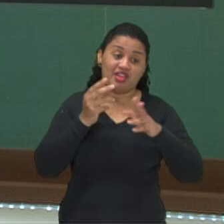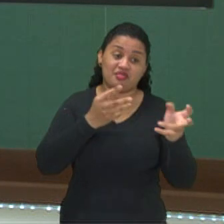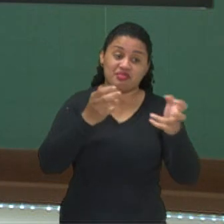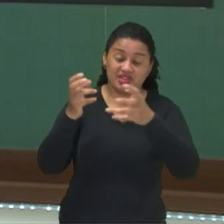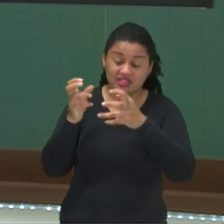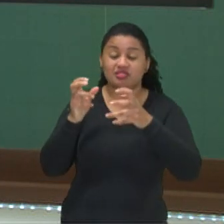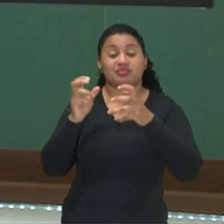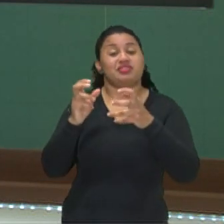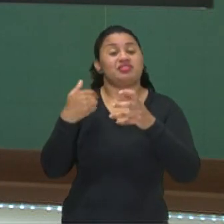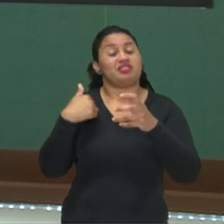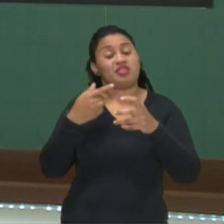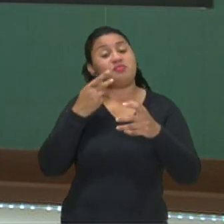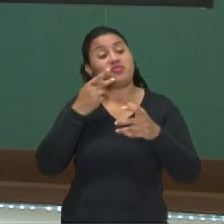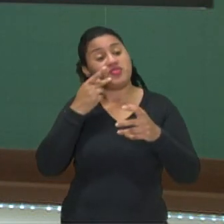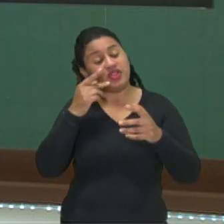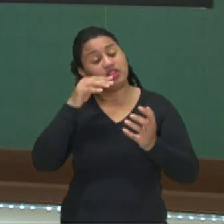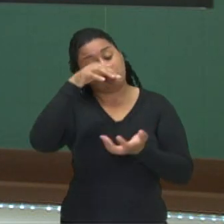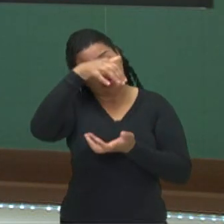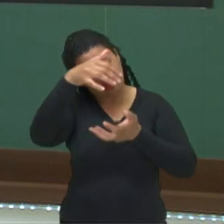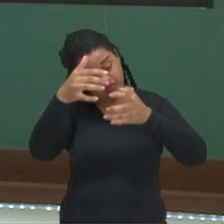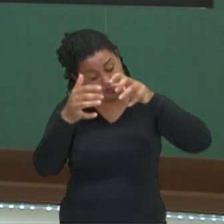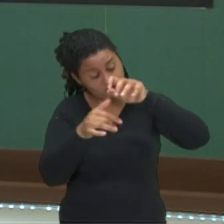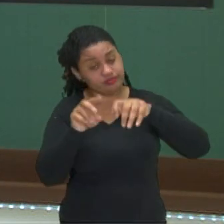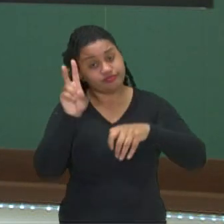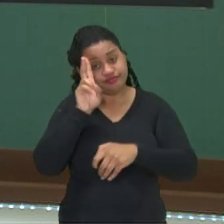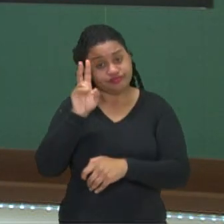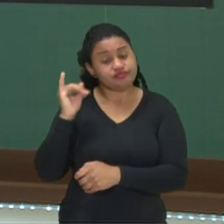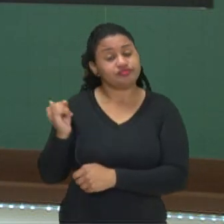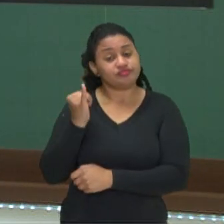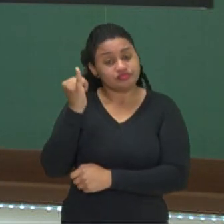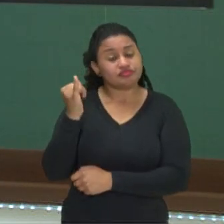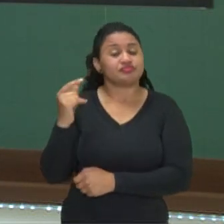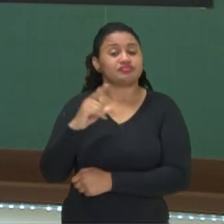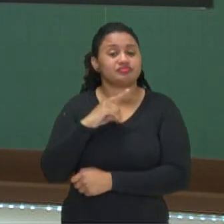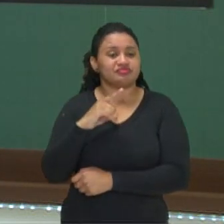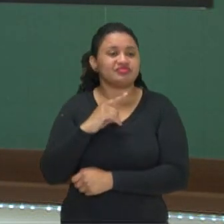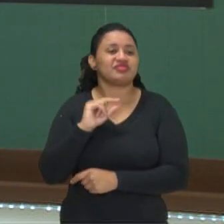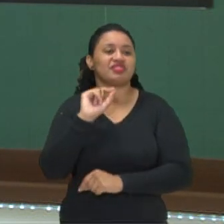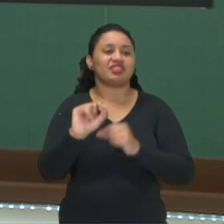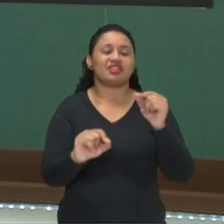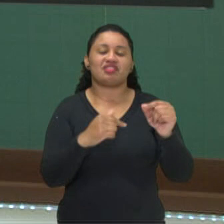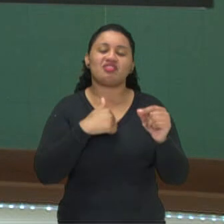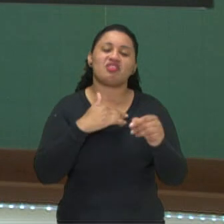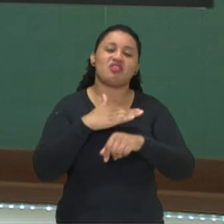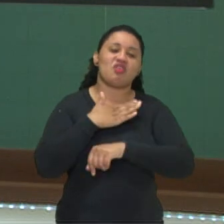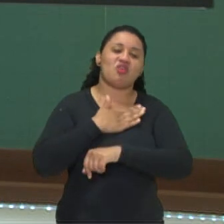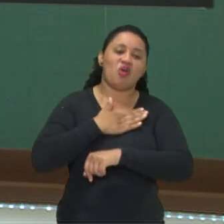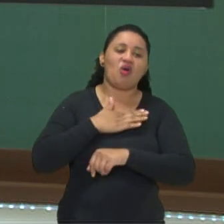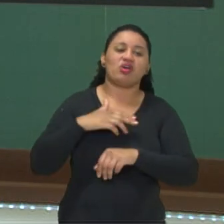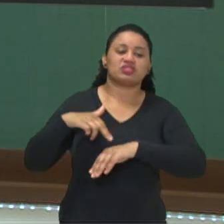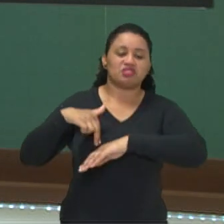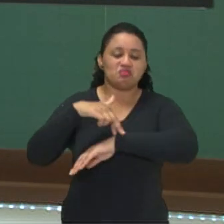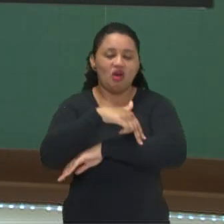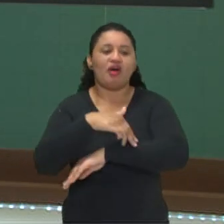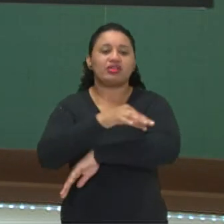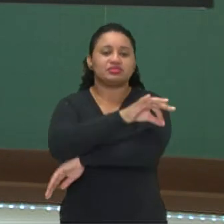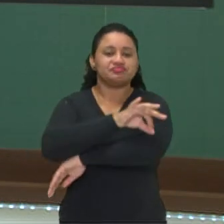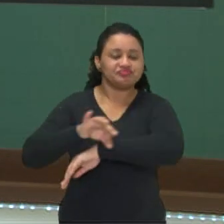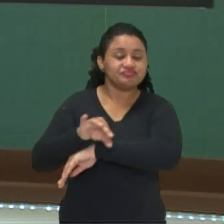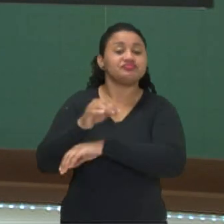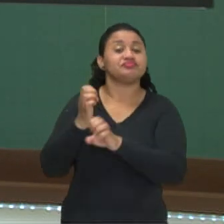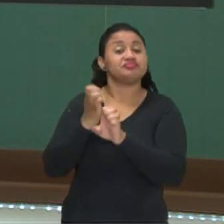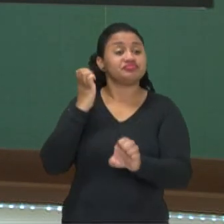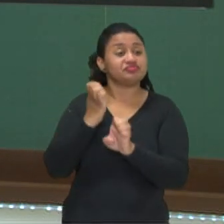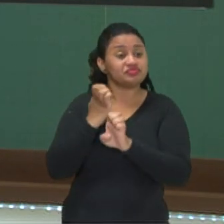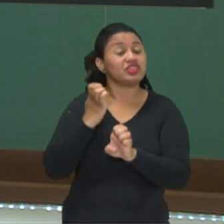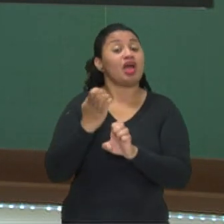sempre estou batendo na tecla, que isso é muito importante. Aquela galera que é ligada em moda, ligado em arquitetura e engenharia, vai